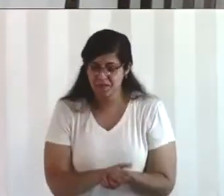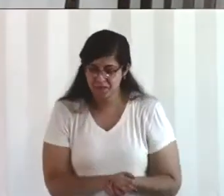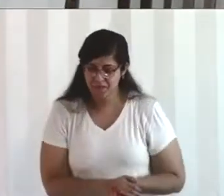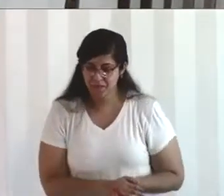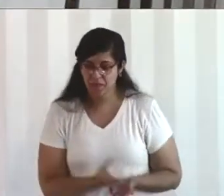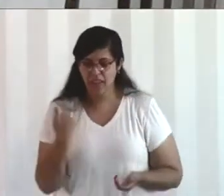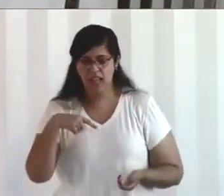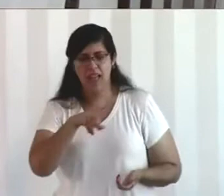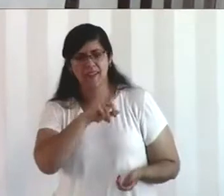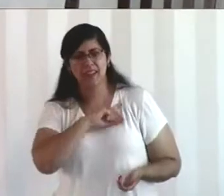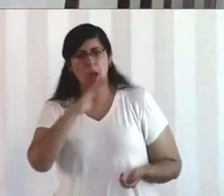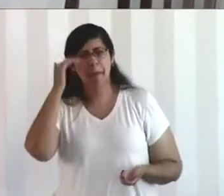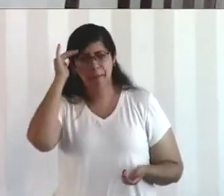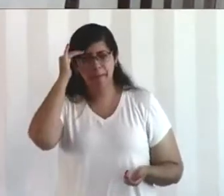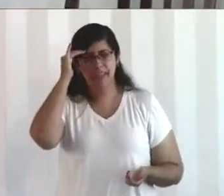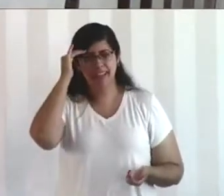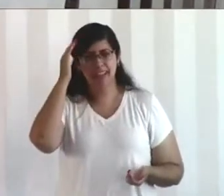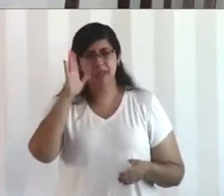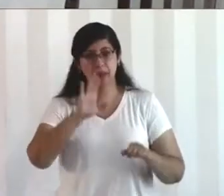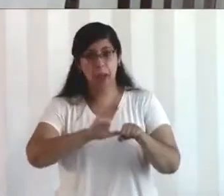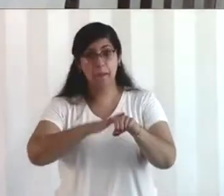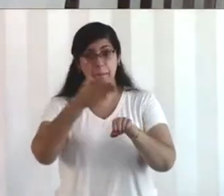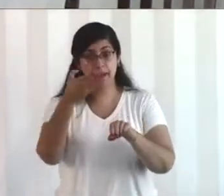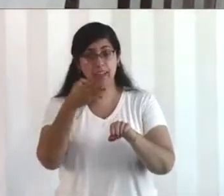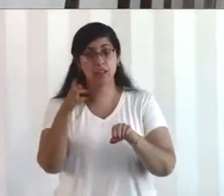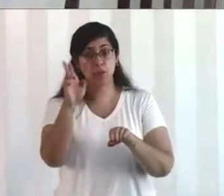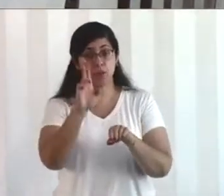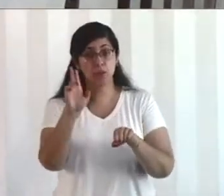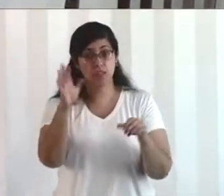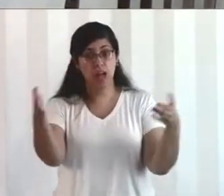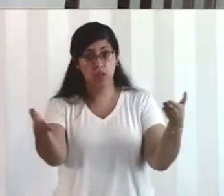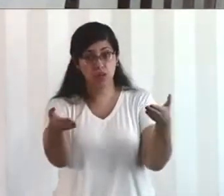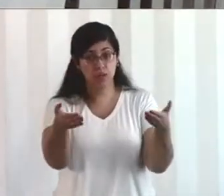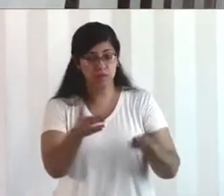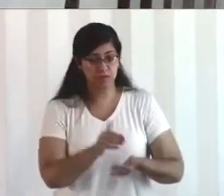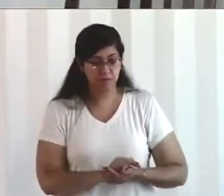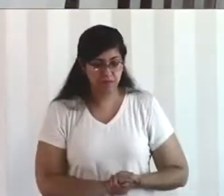para a nossa, uma aplicação dentro desse contexto, meus irmãos,